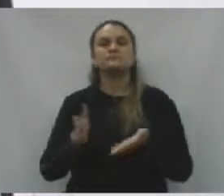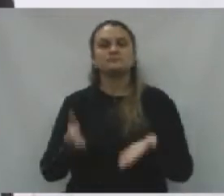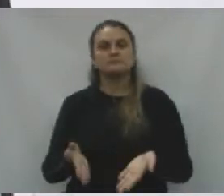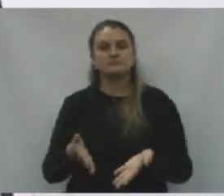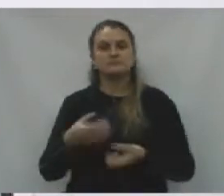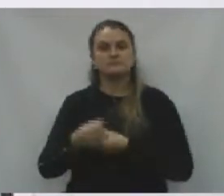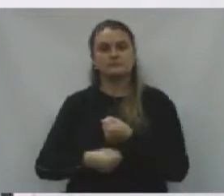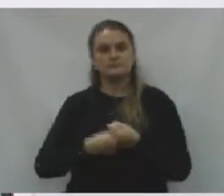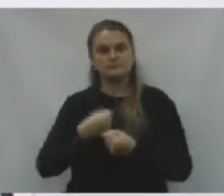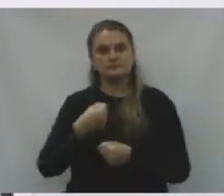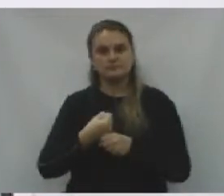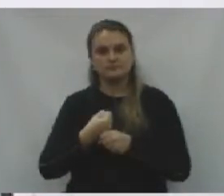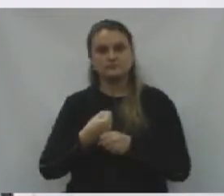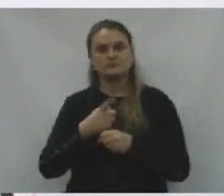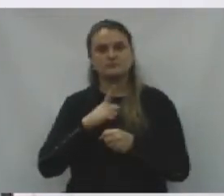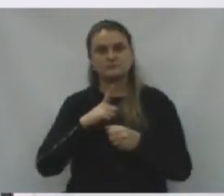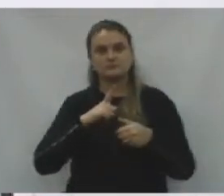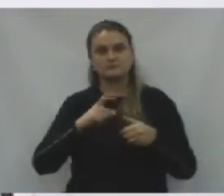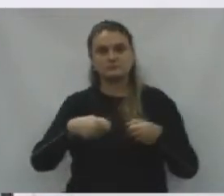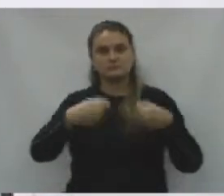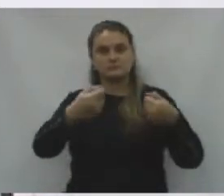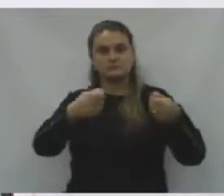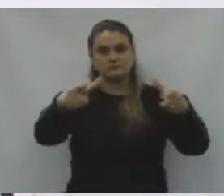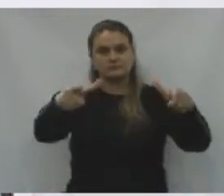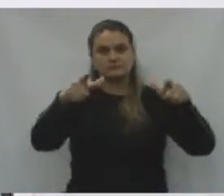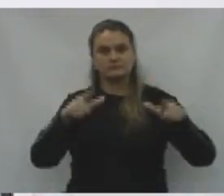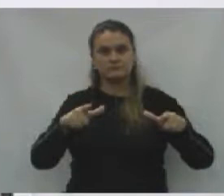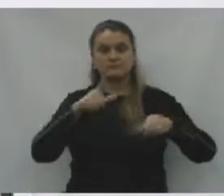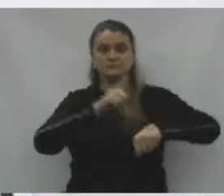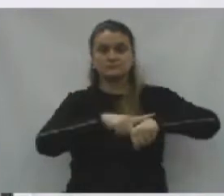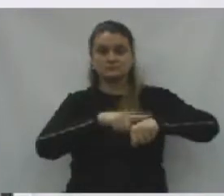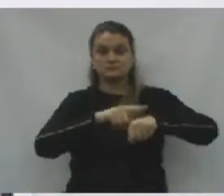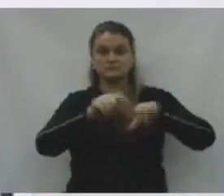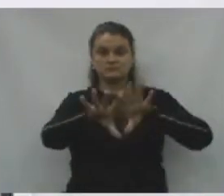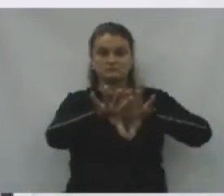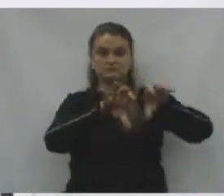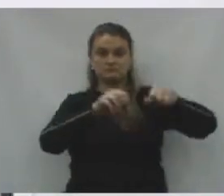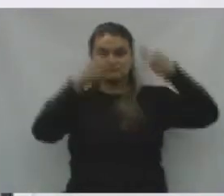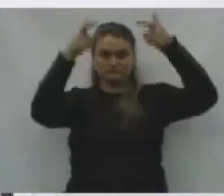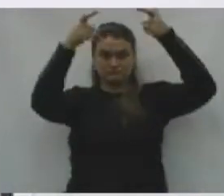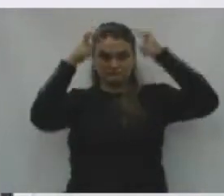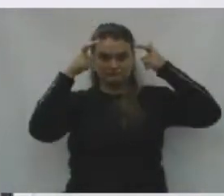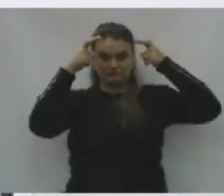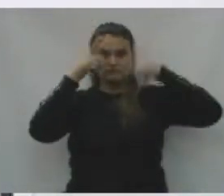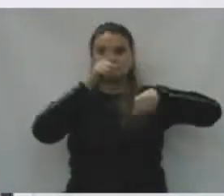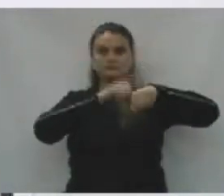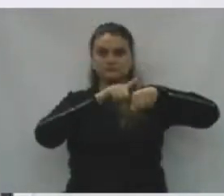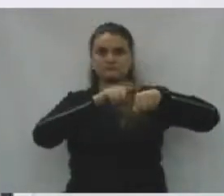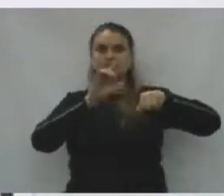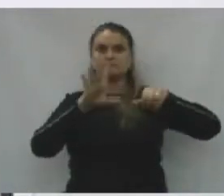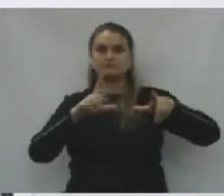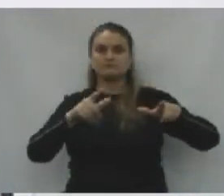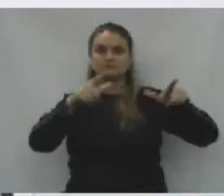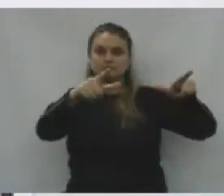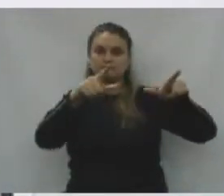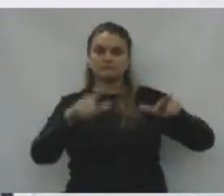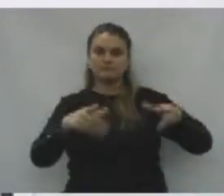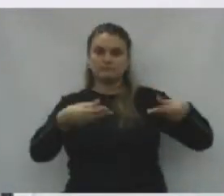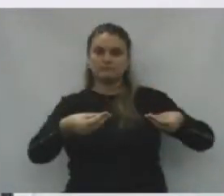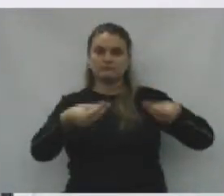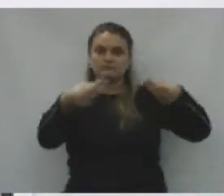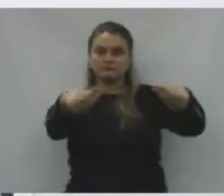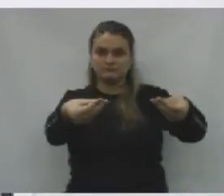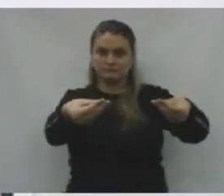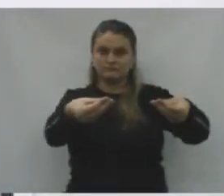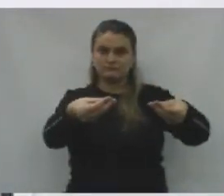também desse ano, nós passamos a entregar os diplomas no ato da colação de grau, o que, na região, só a Uniuv faz. O